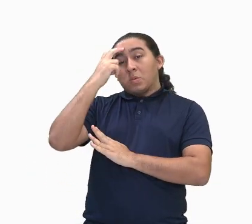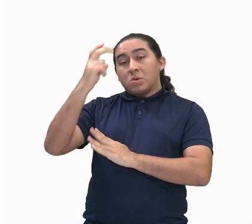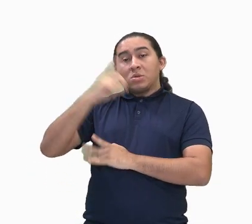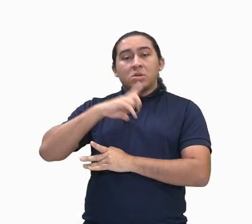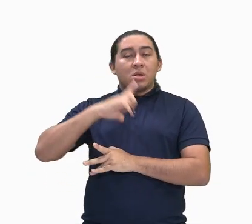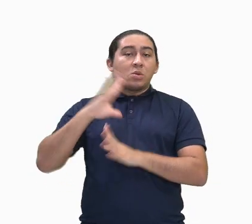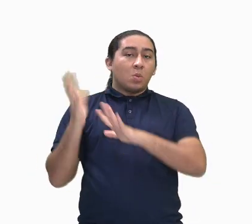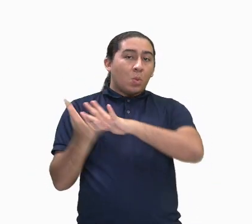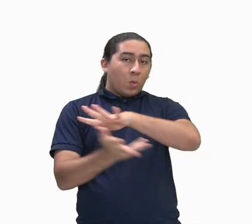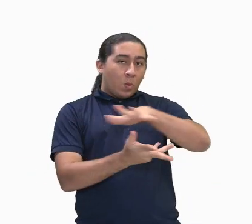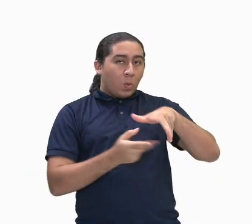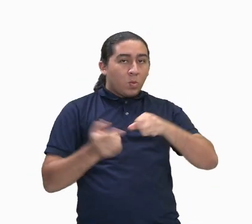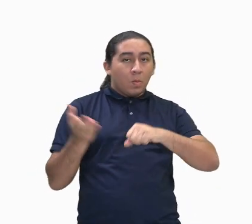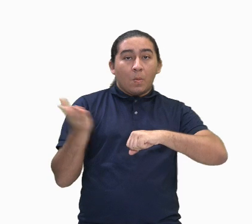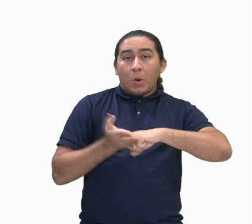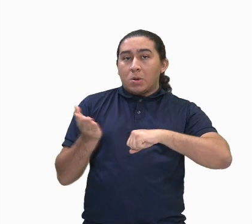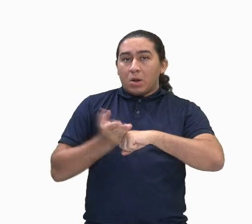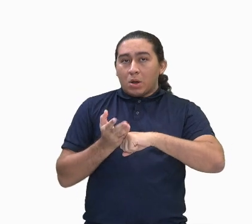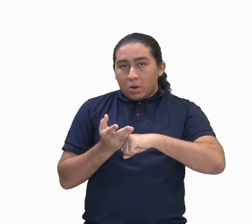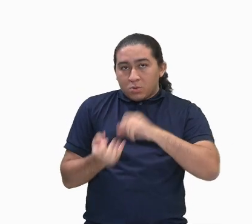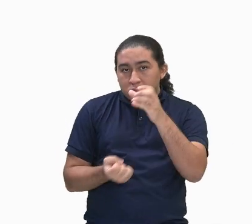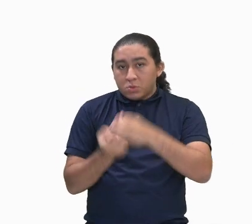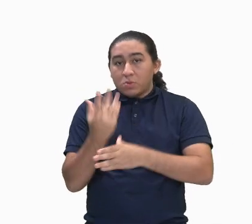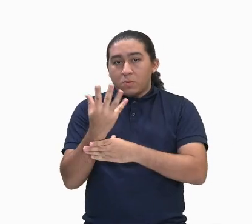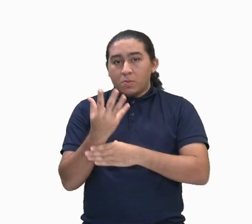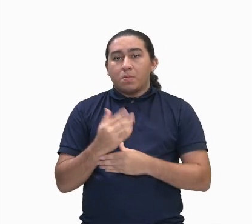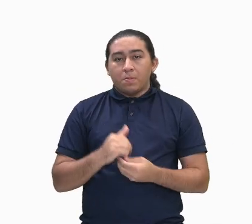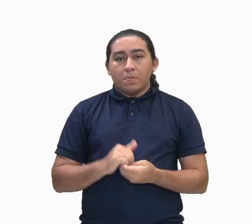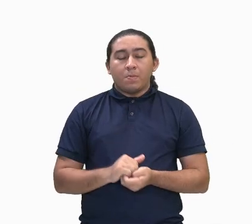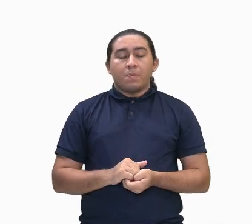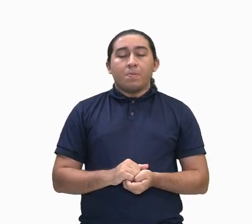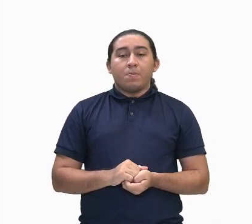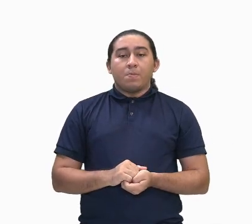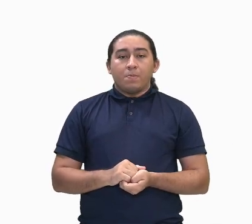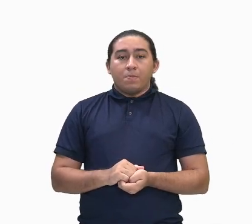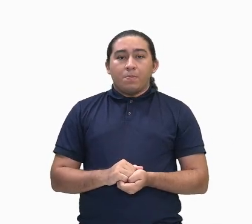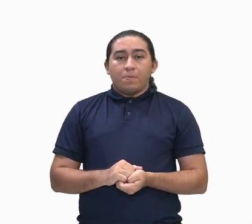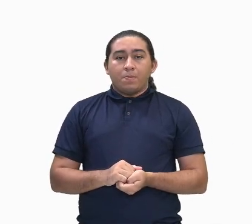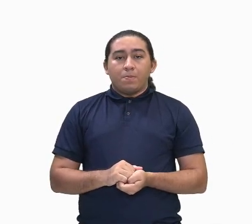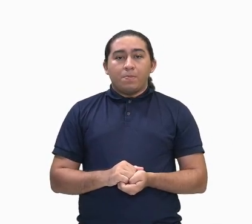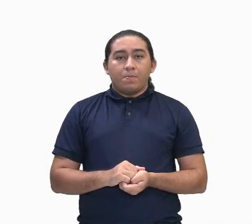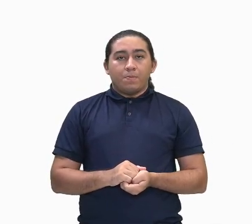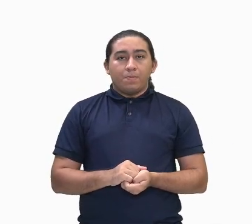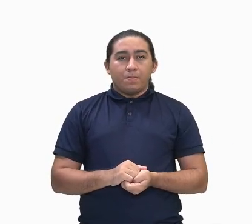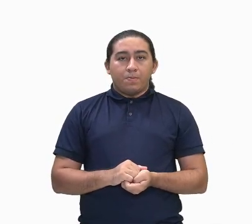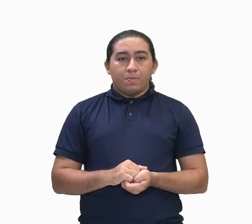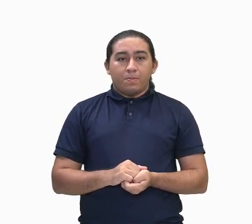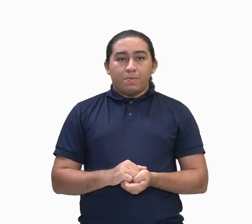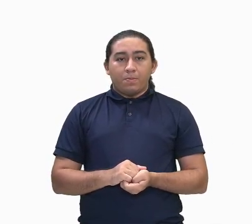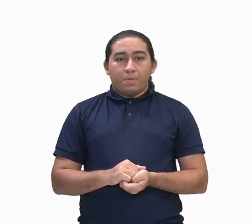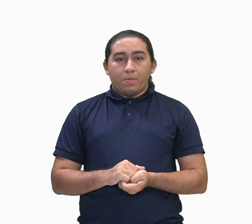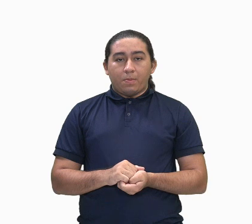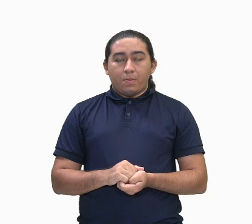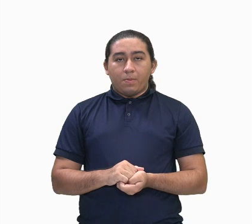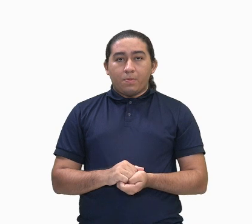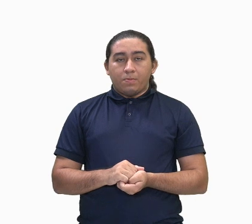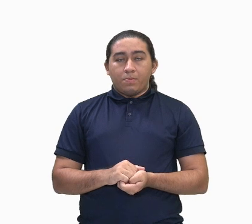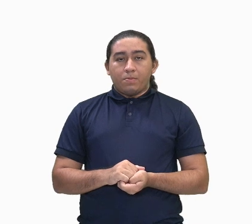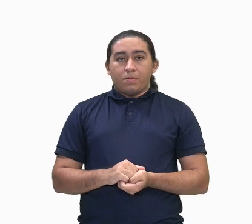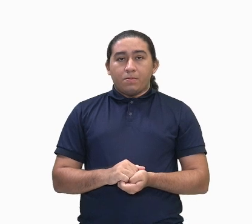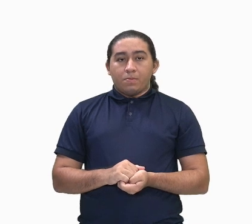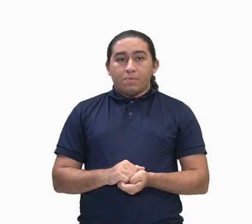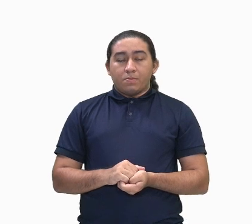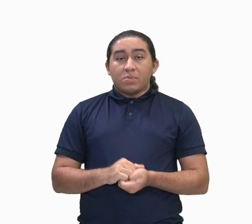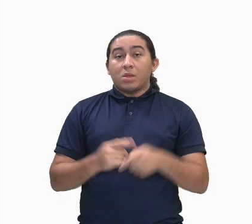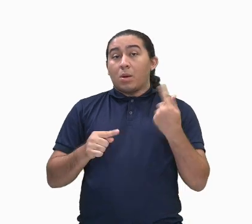mundo moderno. Você observa que na Grécia ali, ó, que é chamada de berço da democracia, vai ser importante nessa questão toda. Por